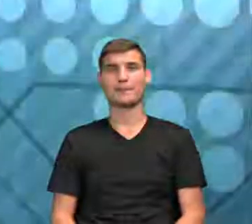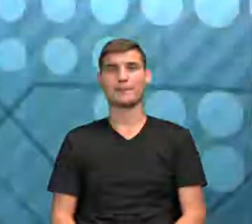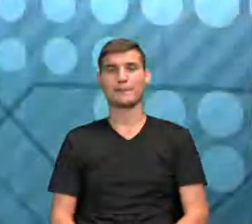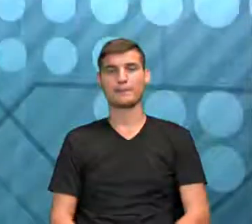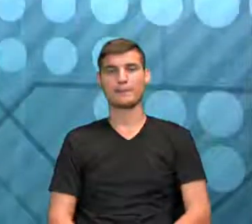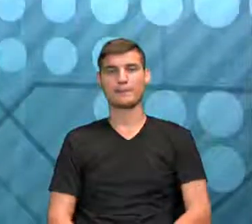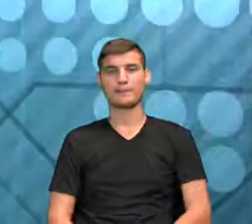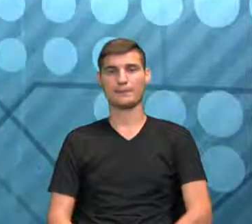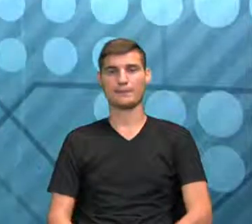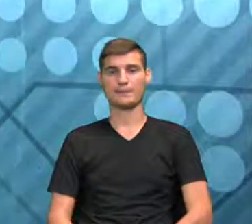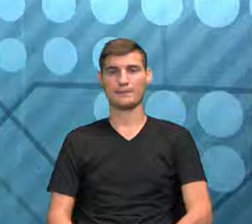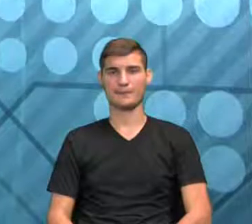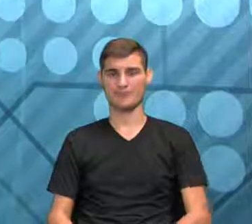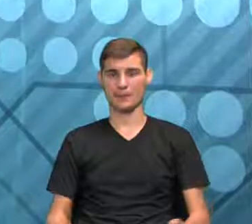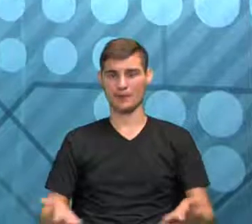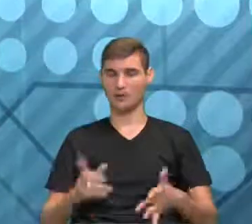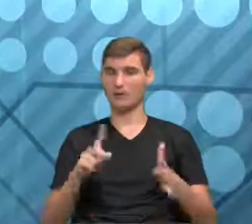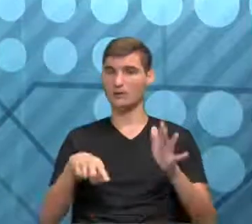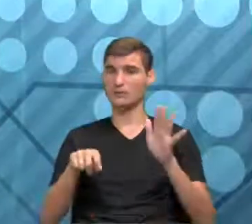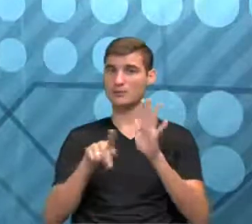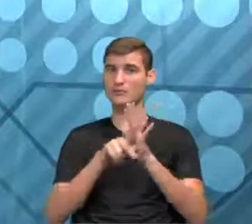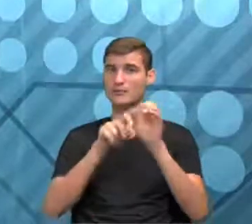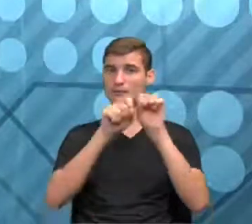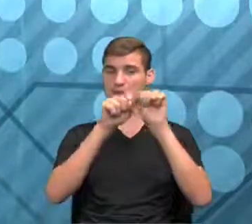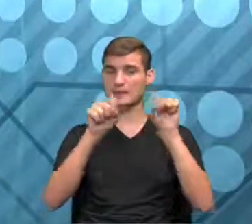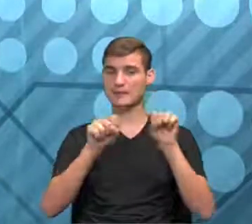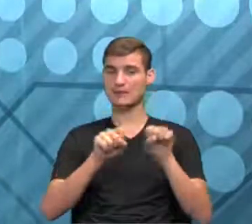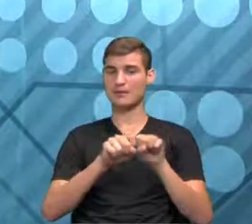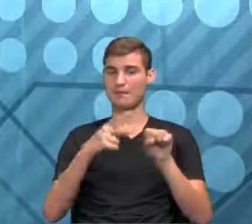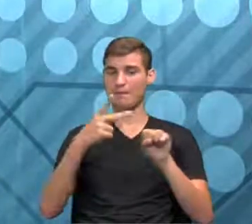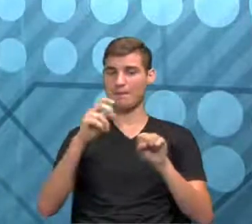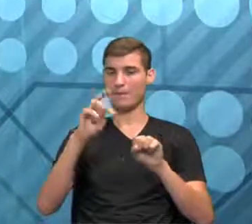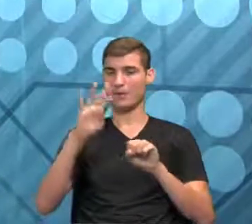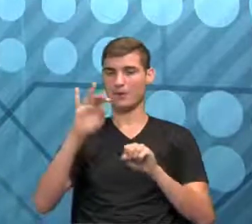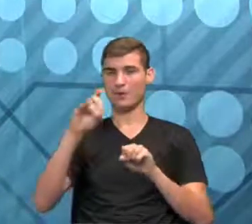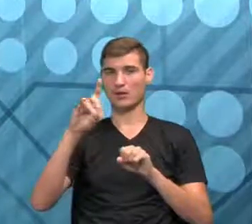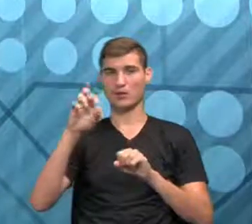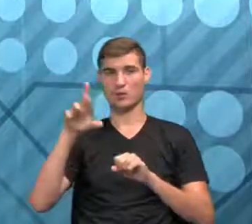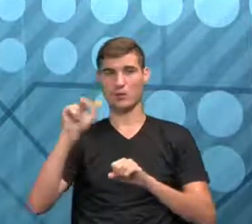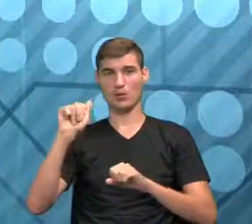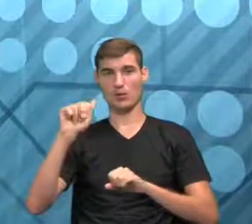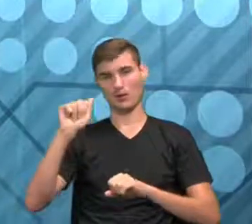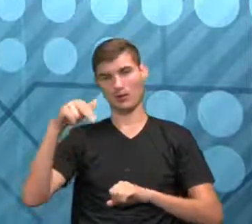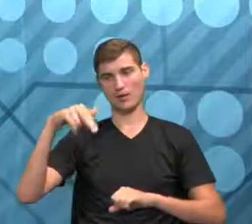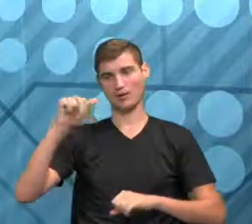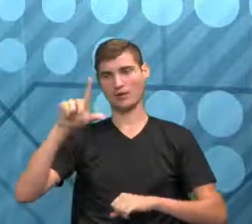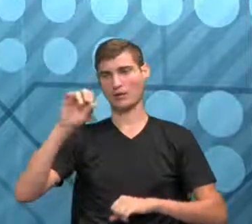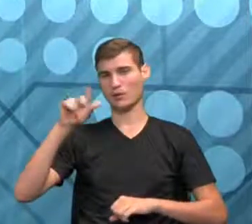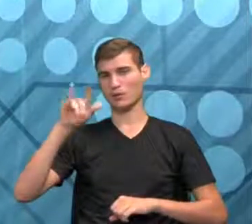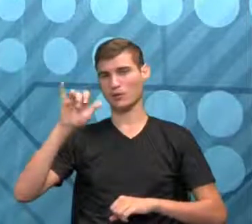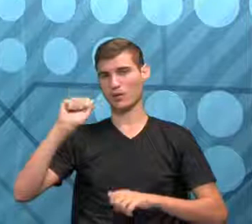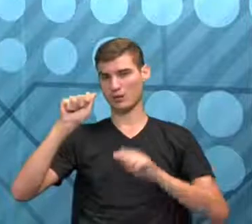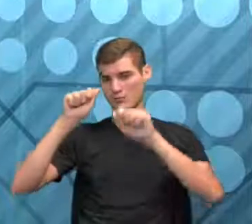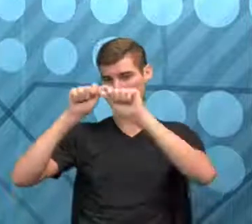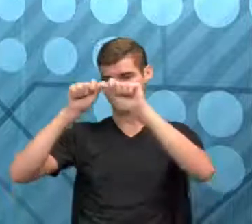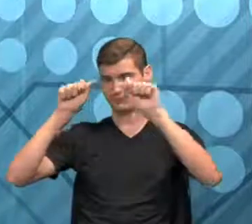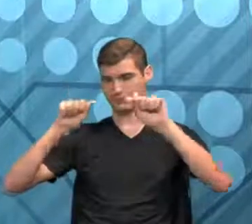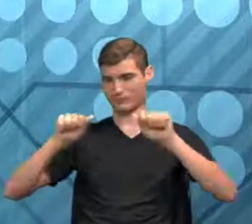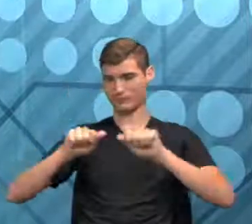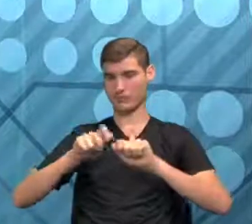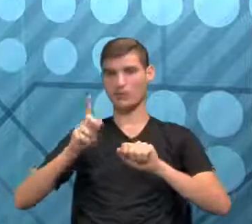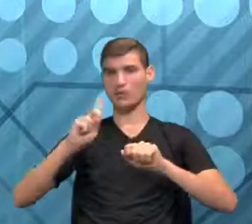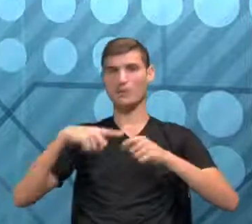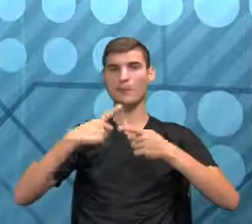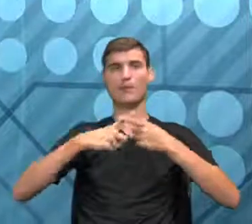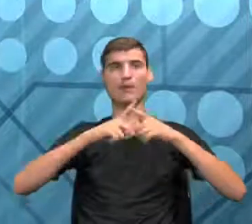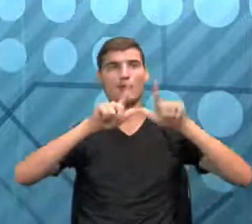Falando agora de sistema de portadora analógica. A portadora analógica não é porque o sinal de TV